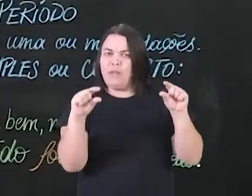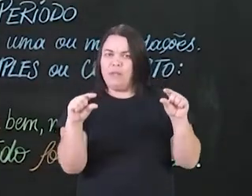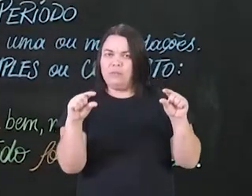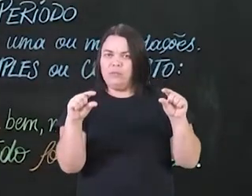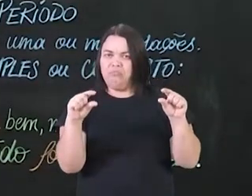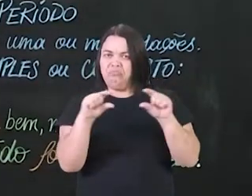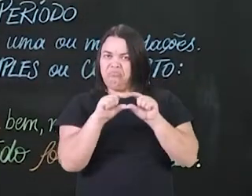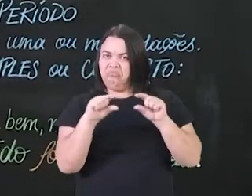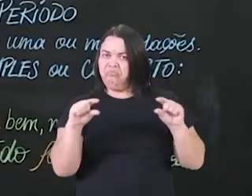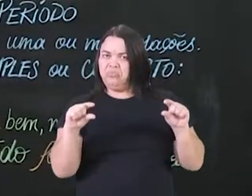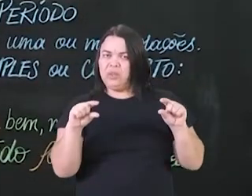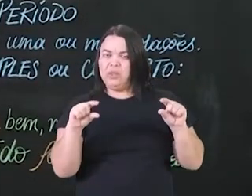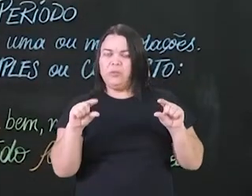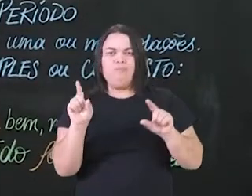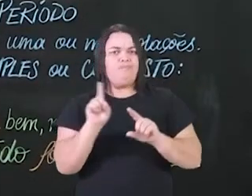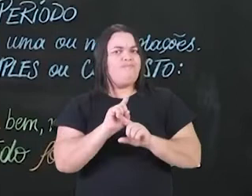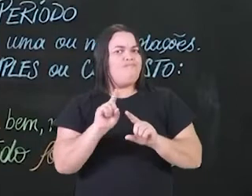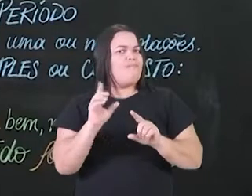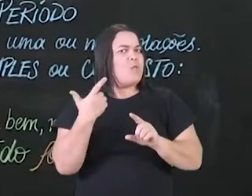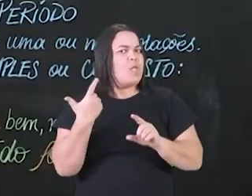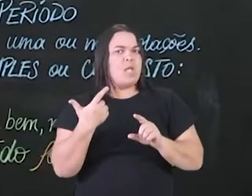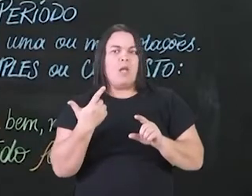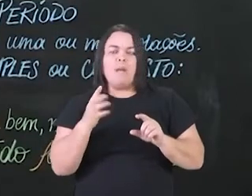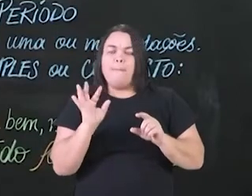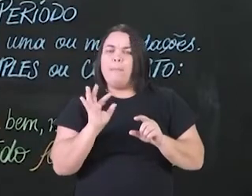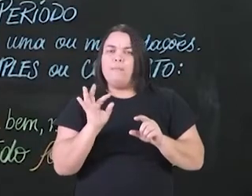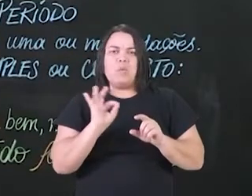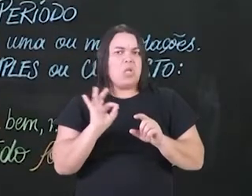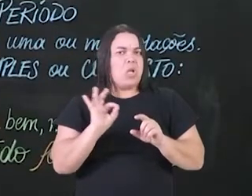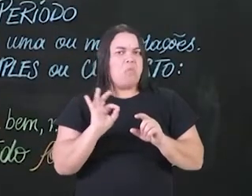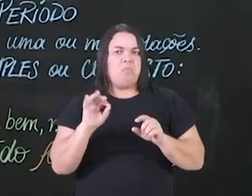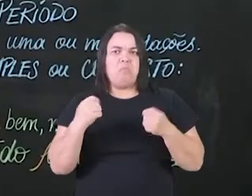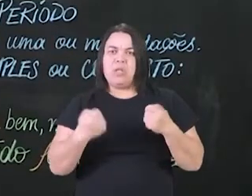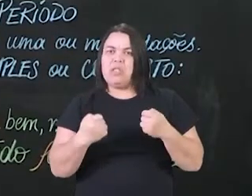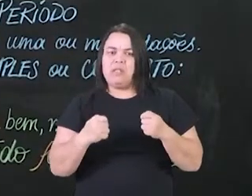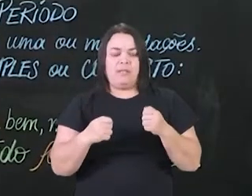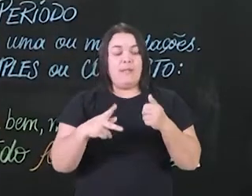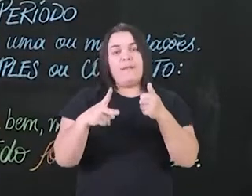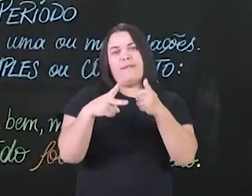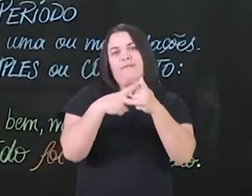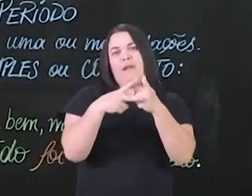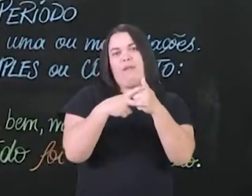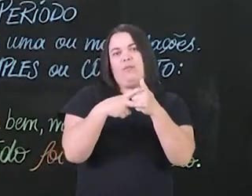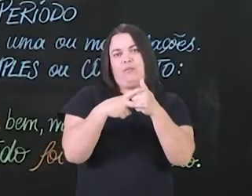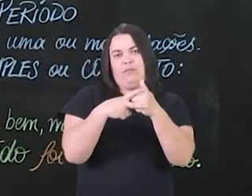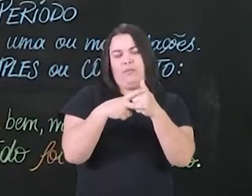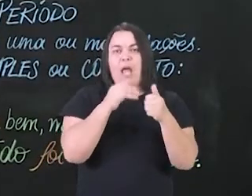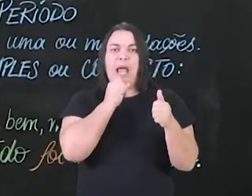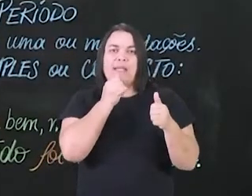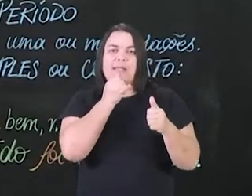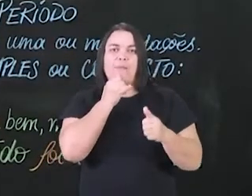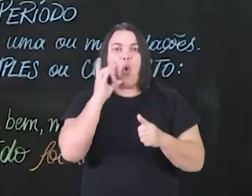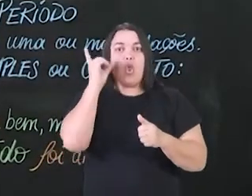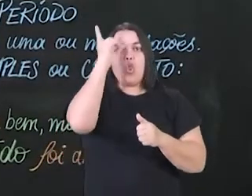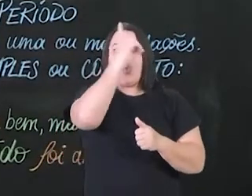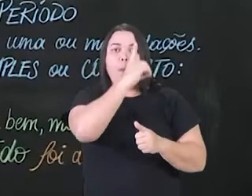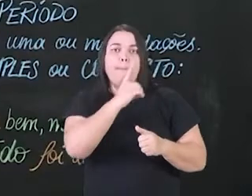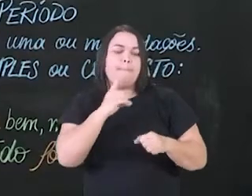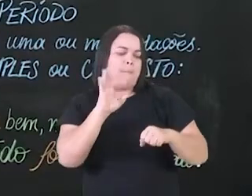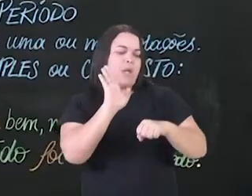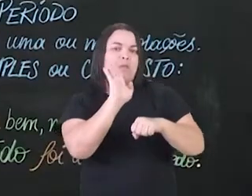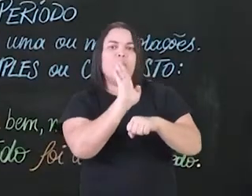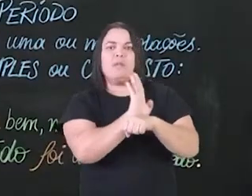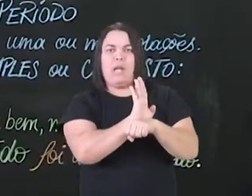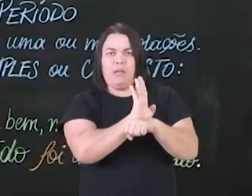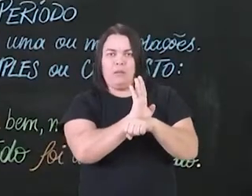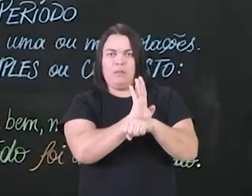precisa necessariamente de um verbo. Não. Construções do tipo domingo à tarde,